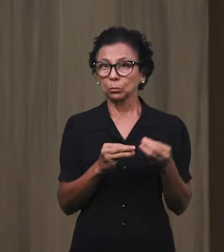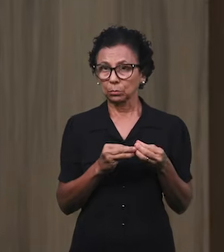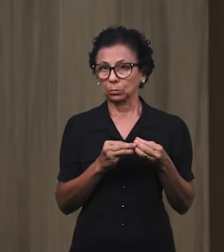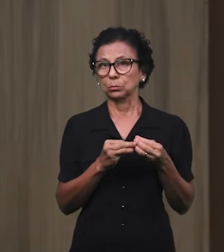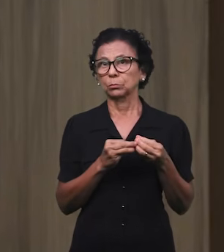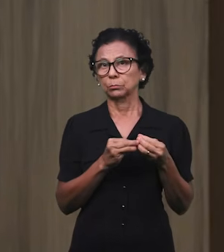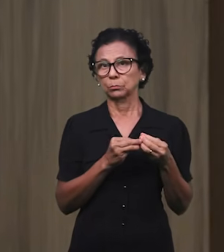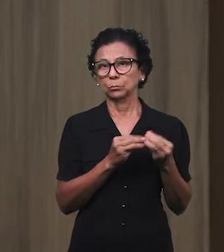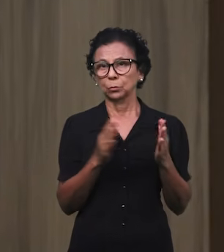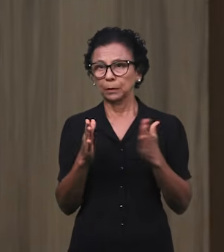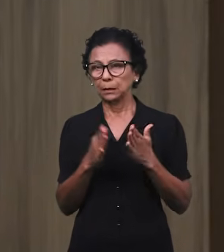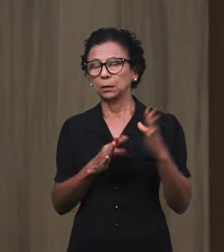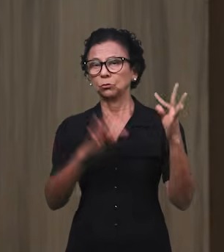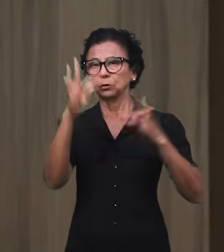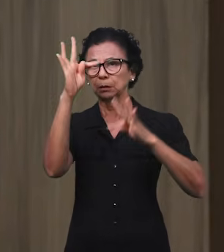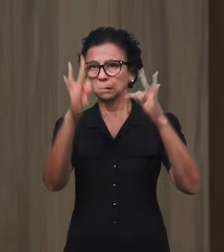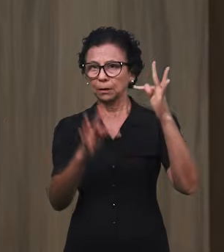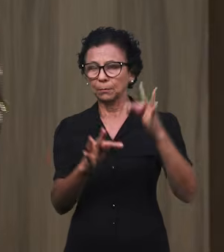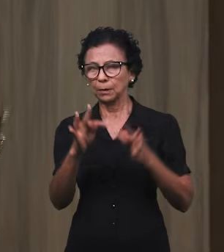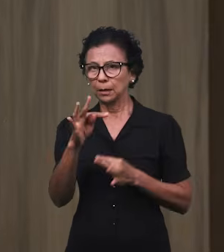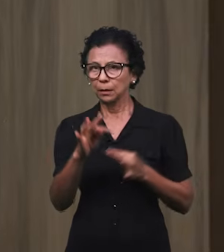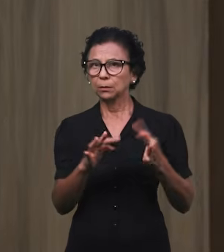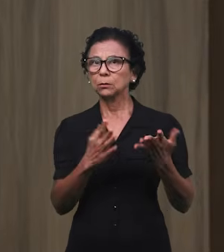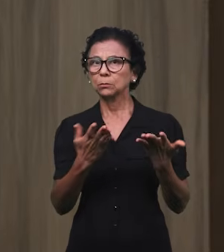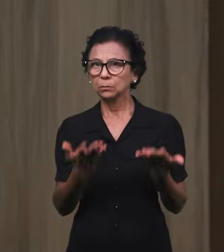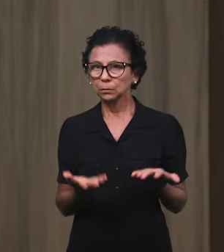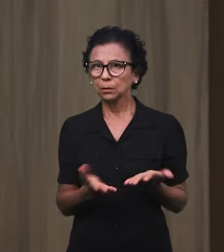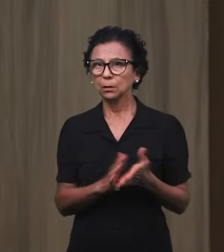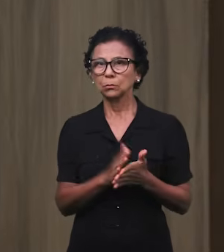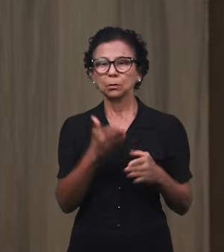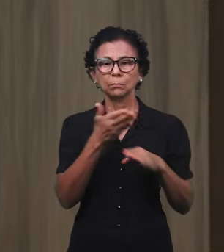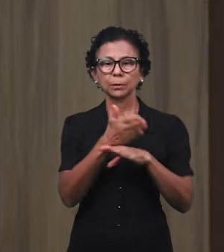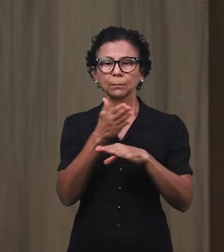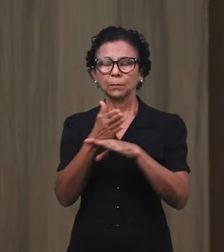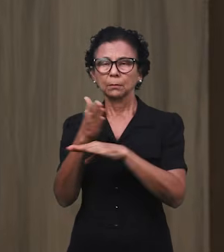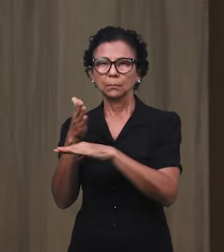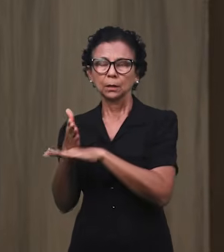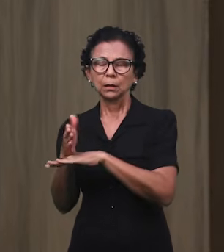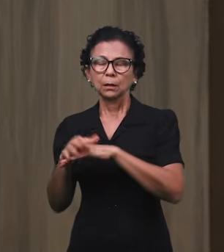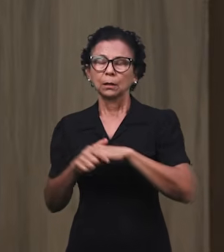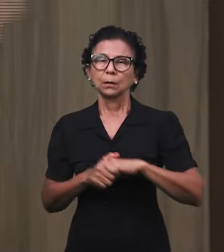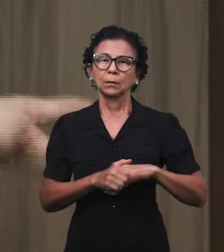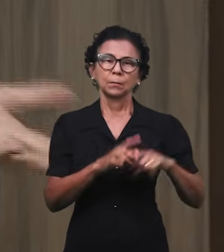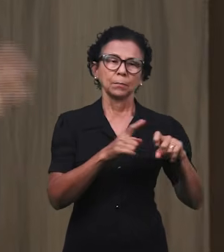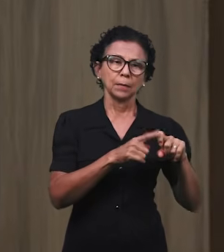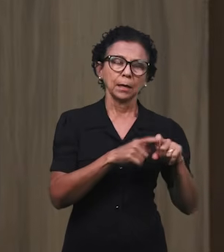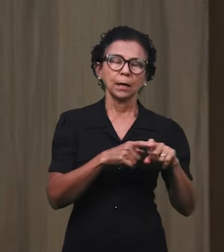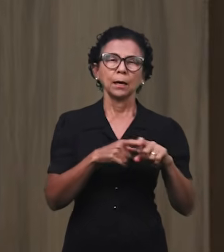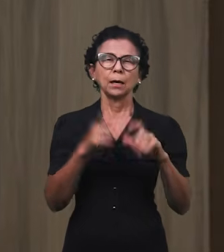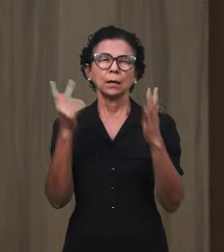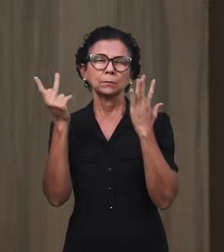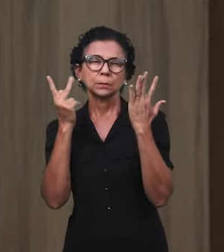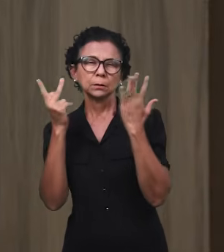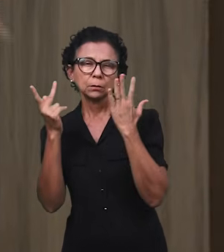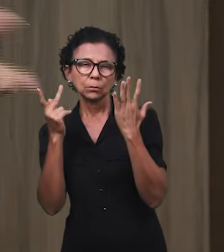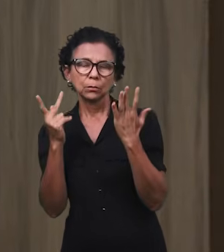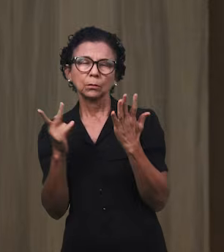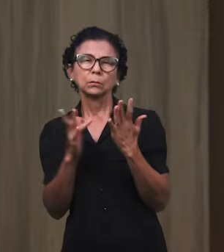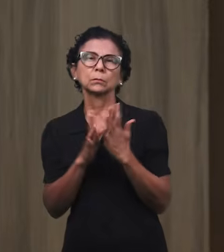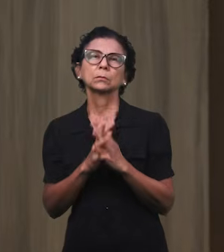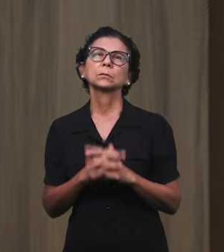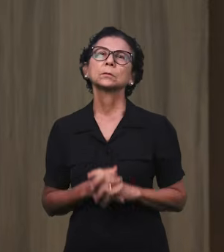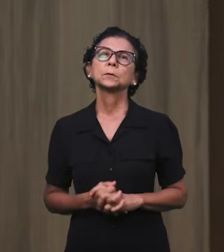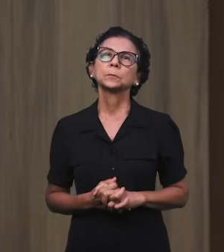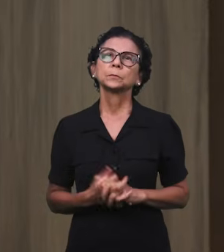acesso ao benefício. Então, ele passa por todos esses médicos, psicólogos, para dar entrada a esse benefício que